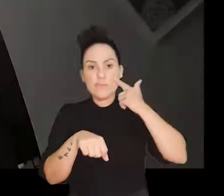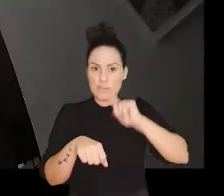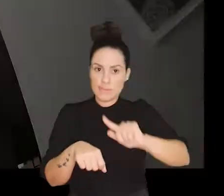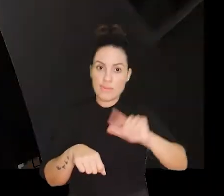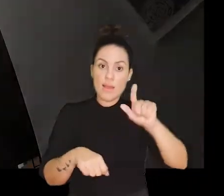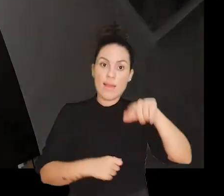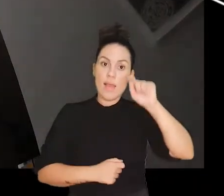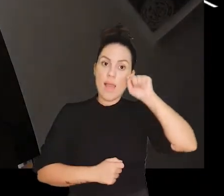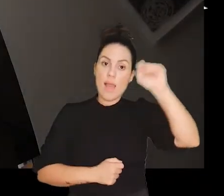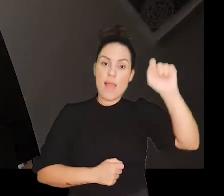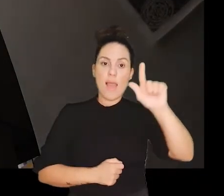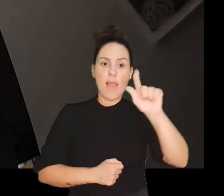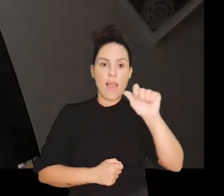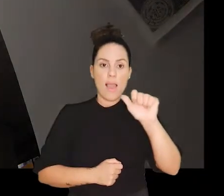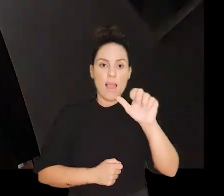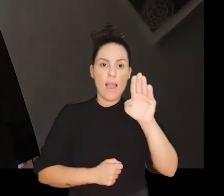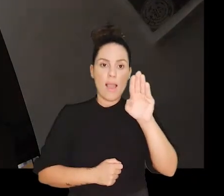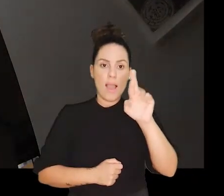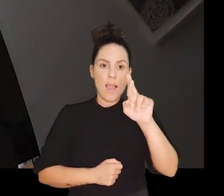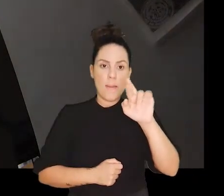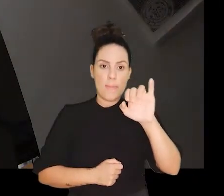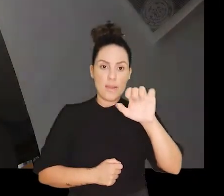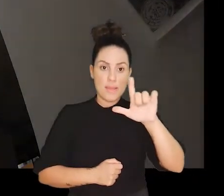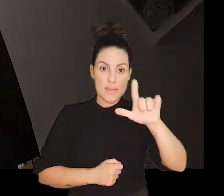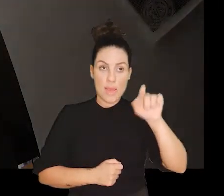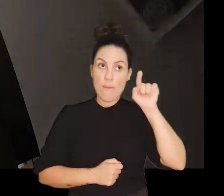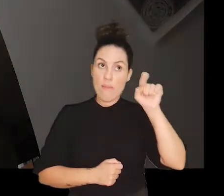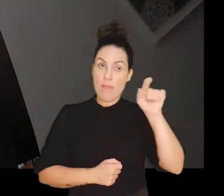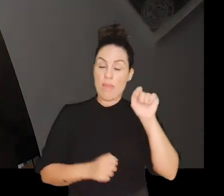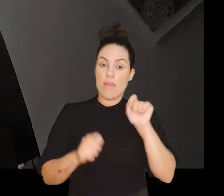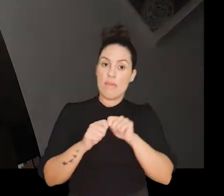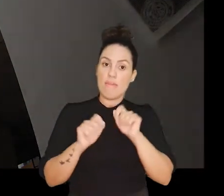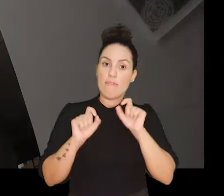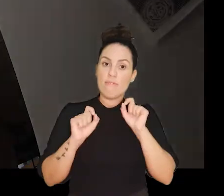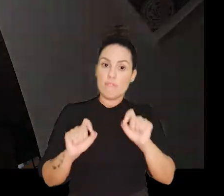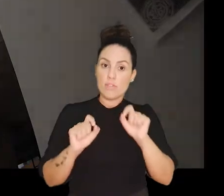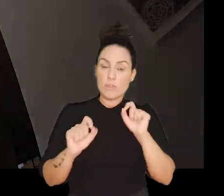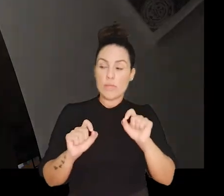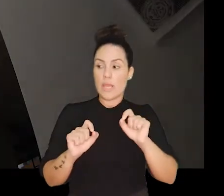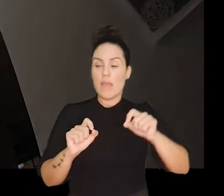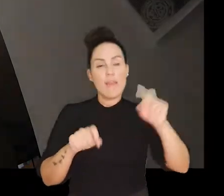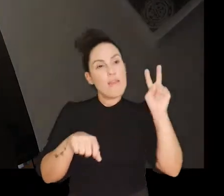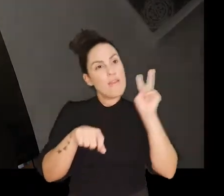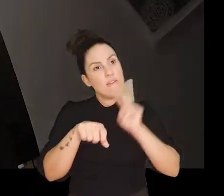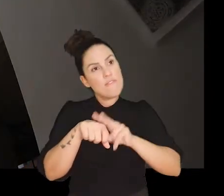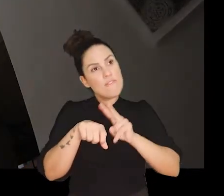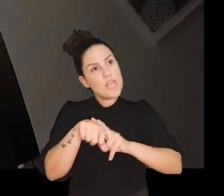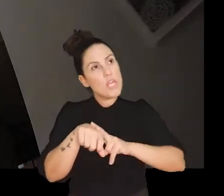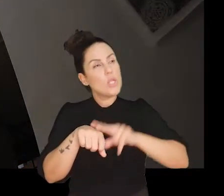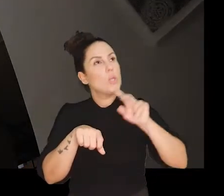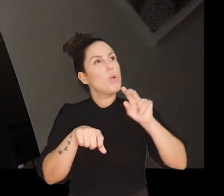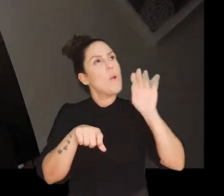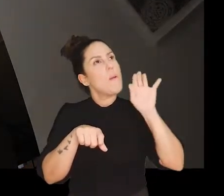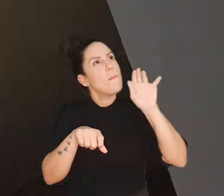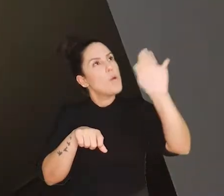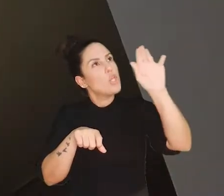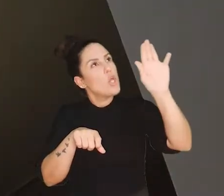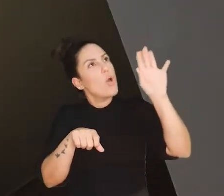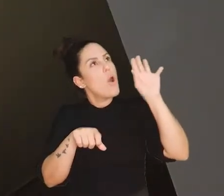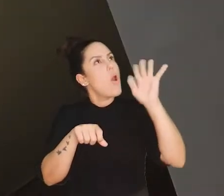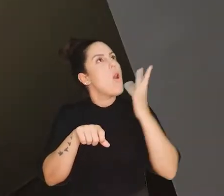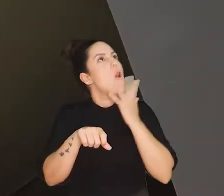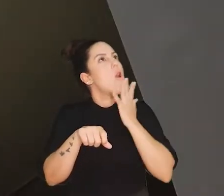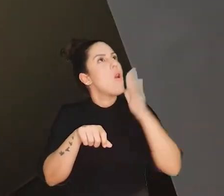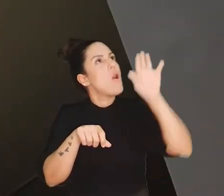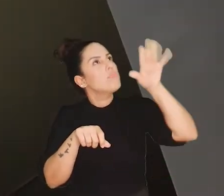o artista Gabriel Borém produziu uma intervenção diretamente nos vidros dessa claraboia, com segmentos de